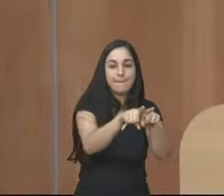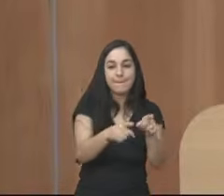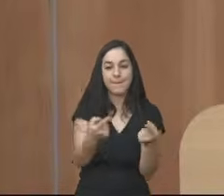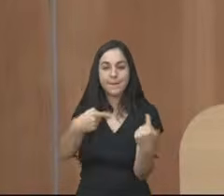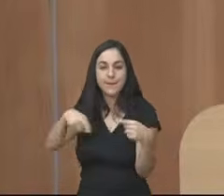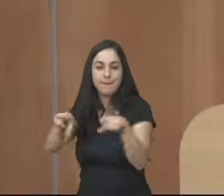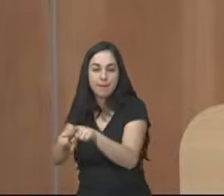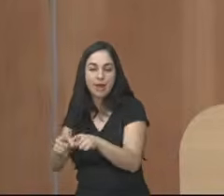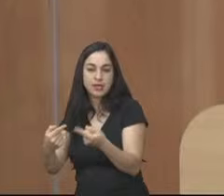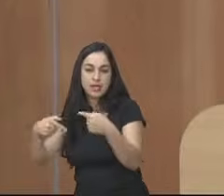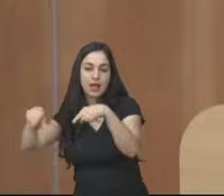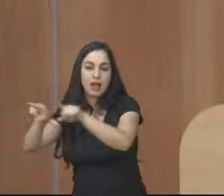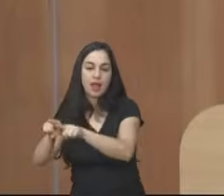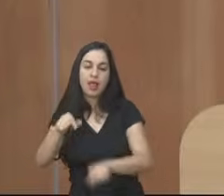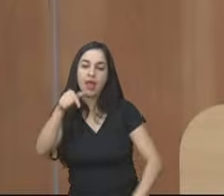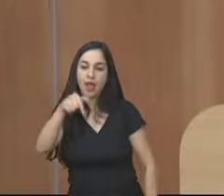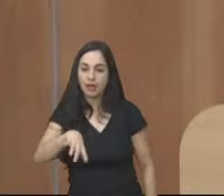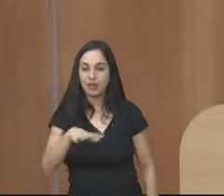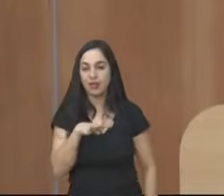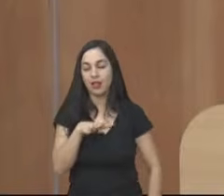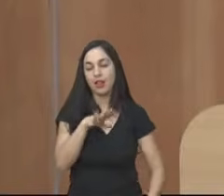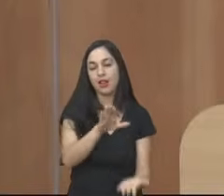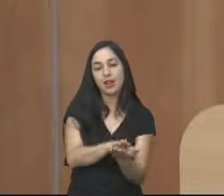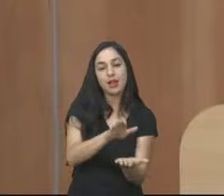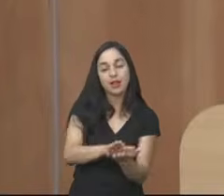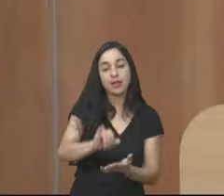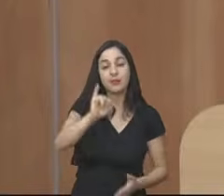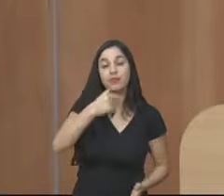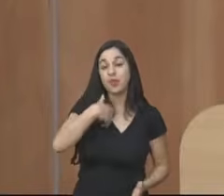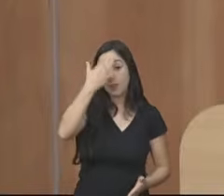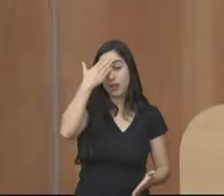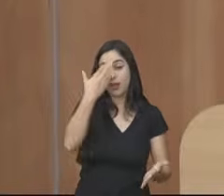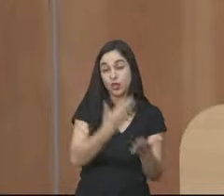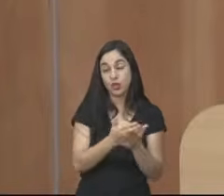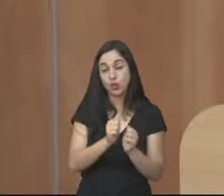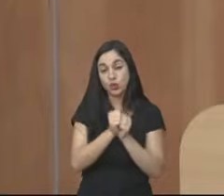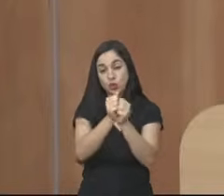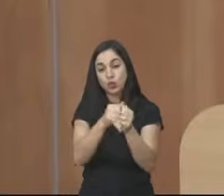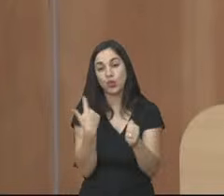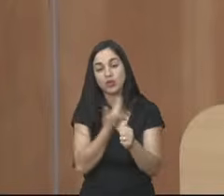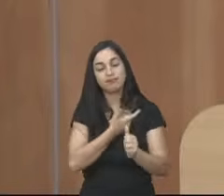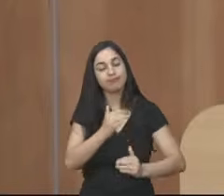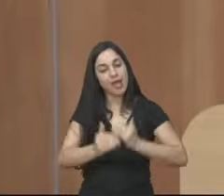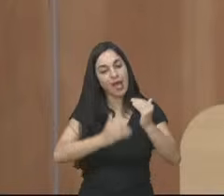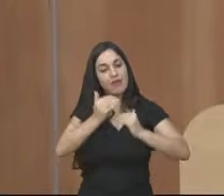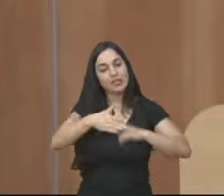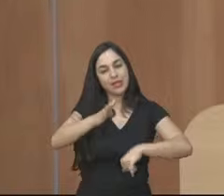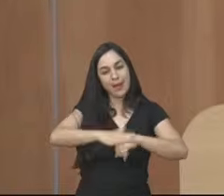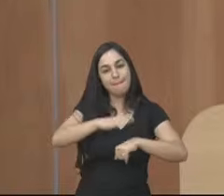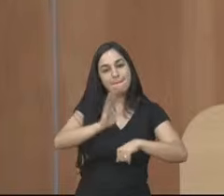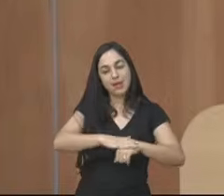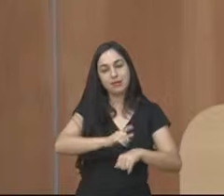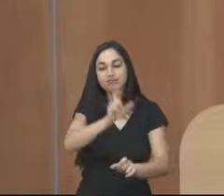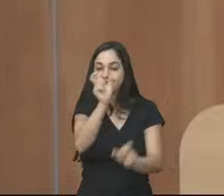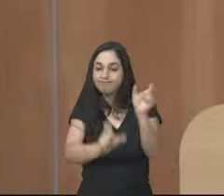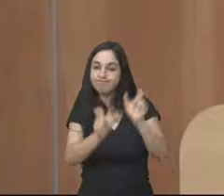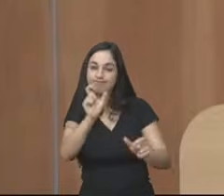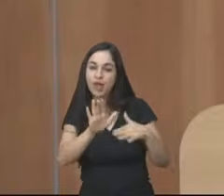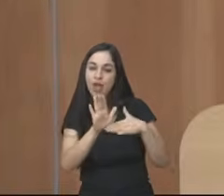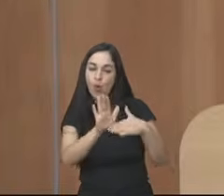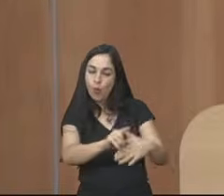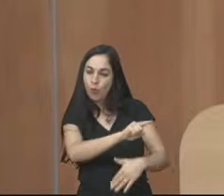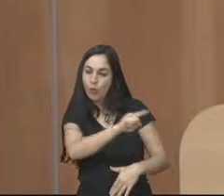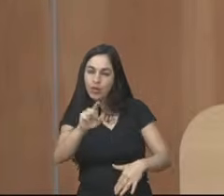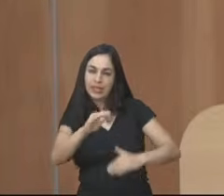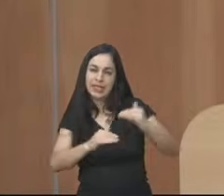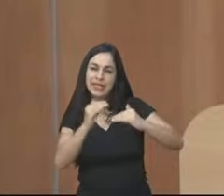serviço público aqui na nossa cidade de Jacareí, e eu tenho certeza que junto a gente vai avançar bastante para levar melhorias, para que vocês cresçam